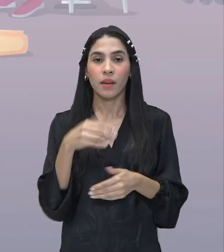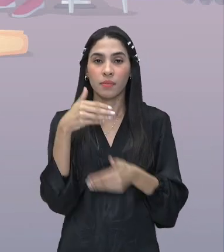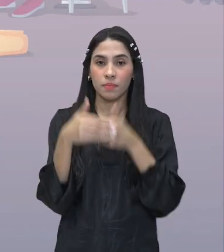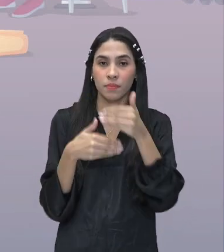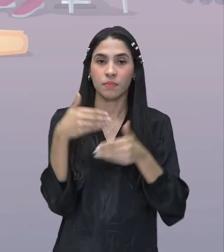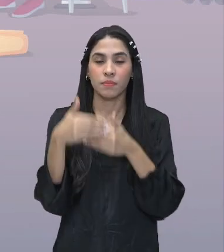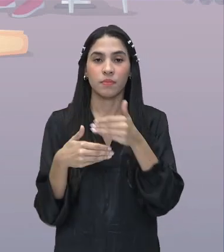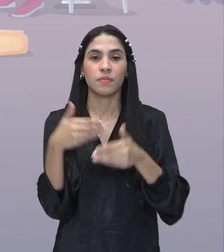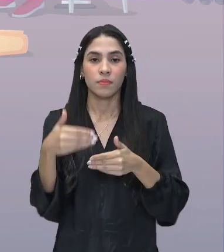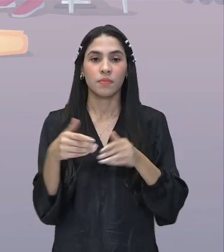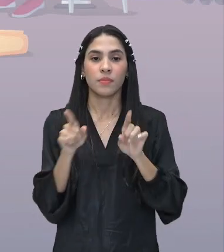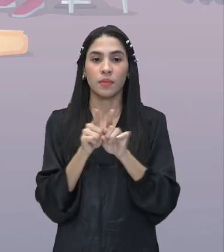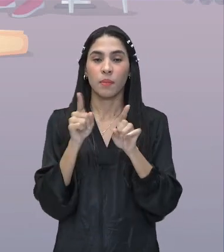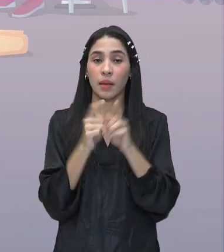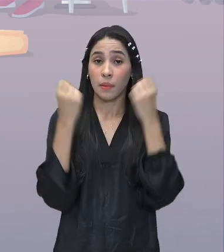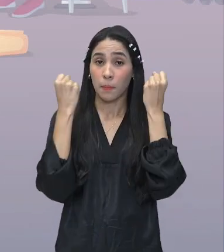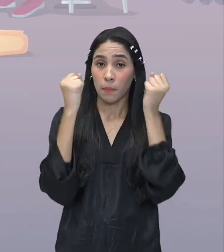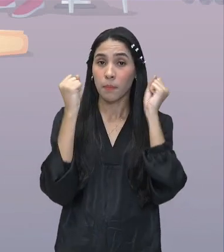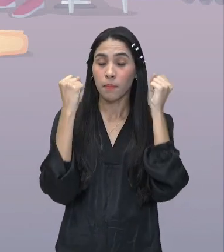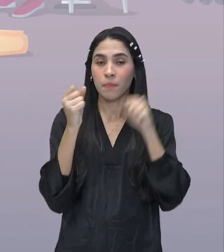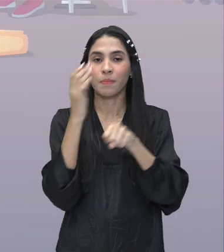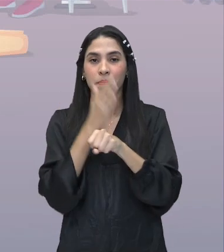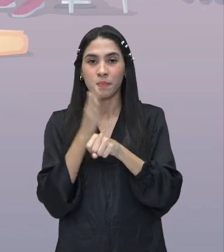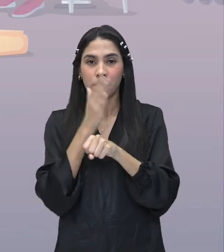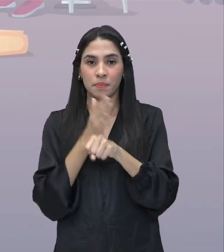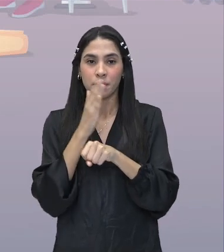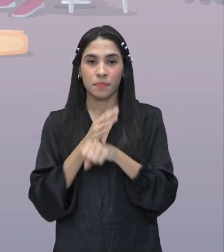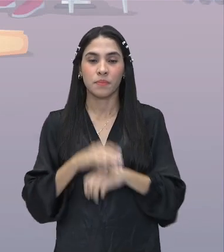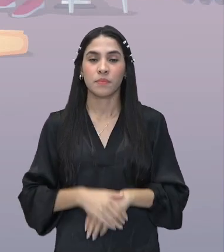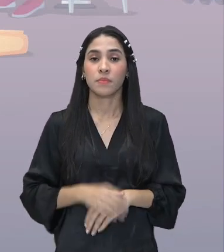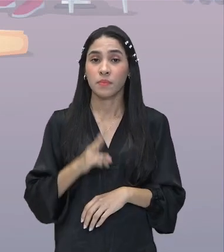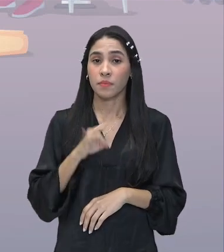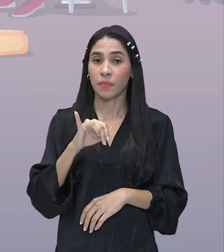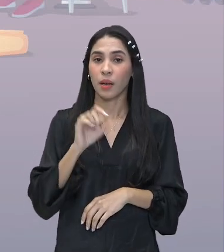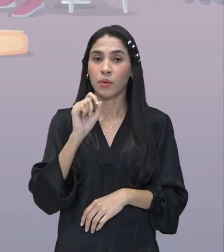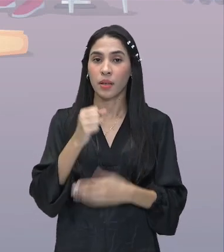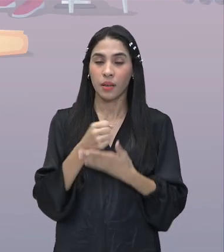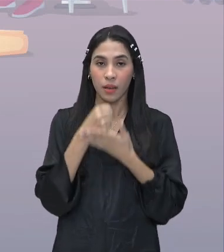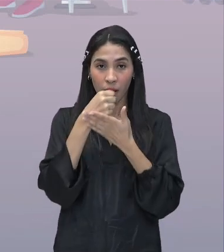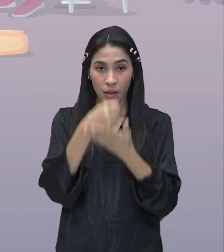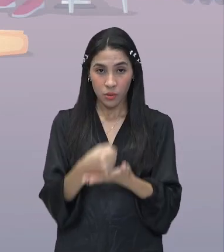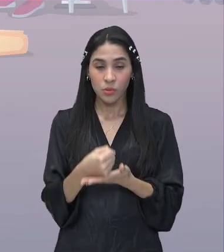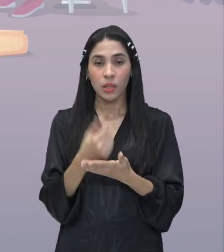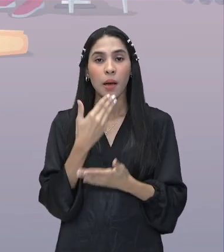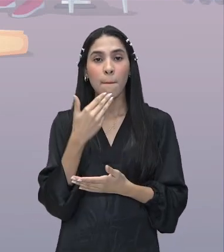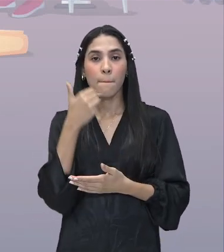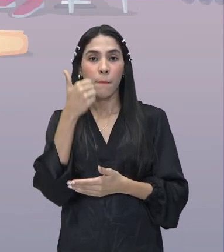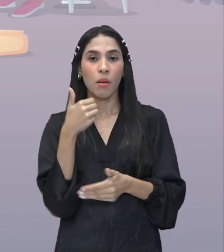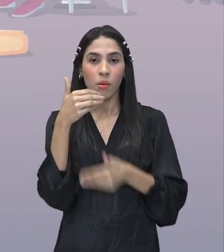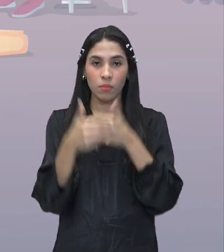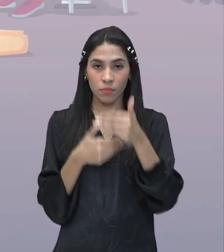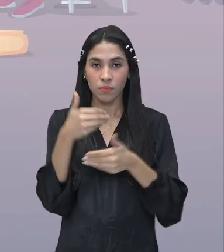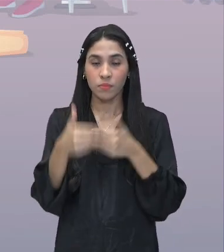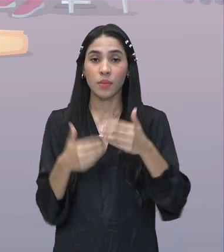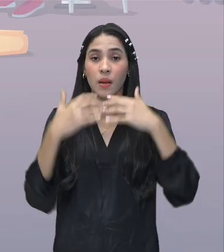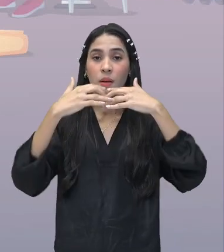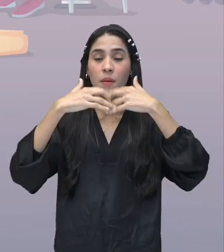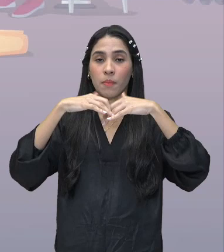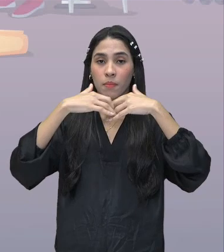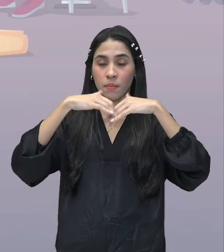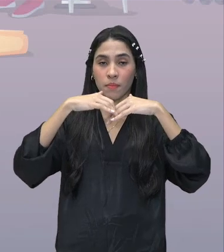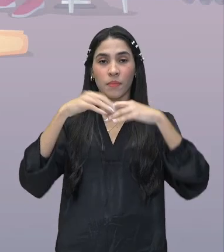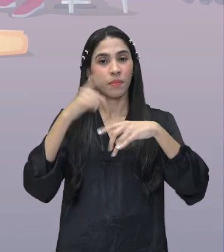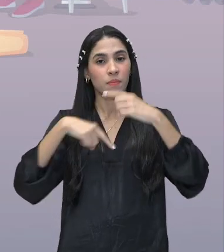através da atividade física, ela vai contribuir para o melhor funcionamento do nosso cérebro